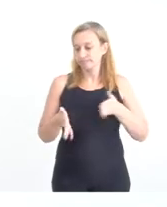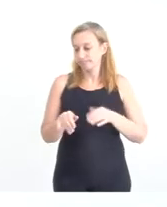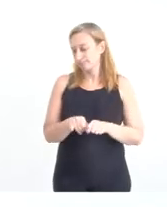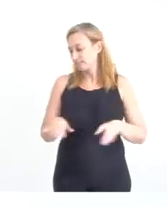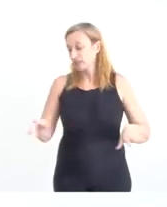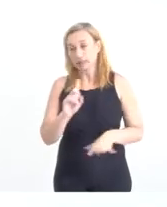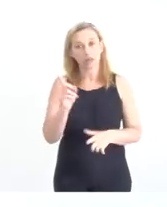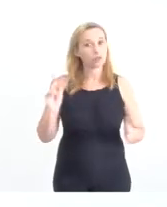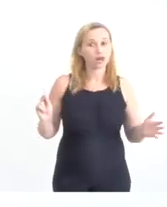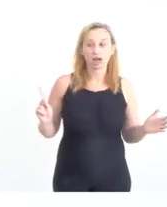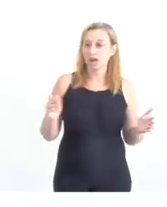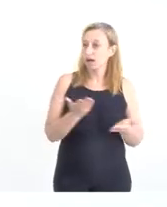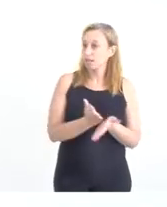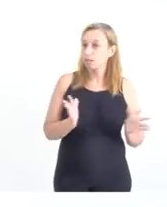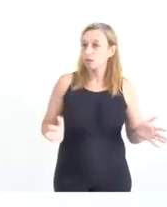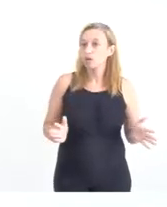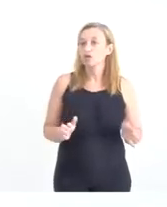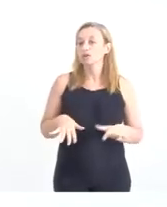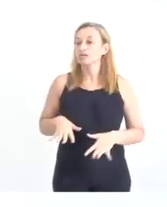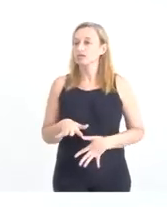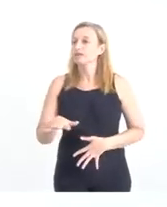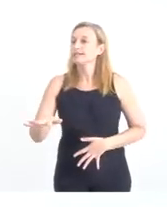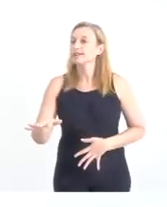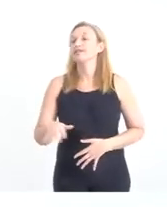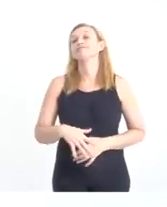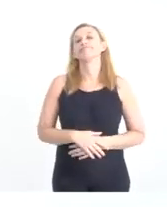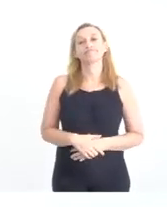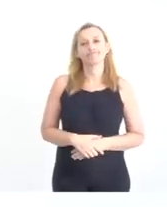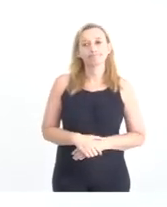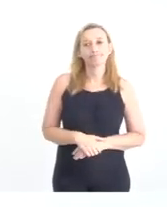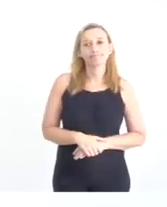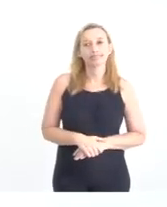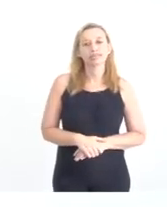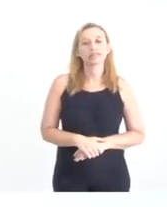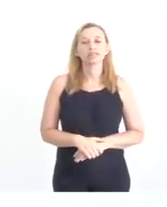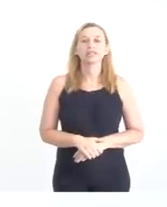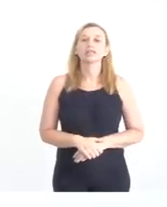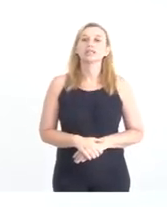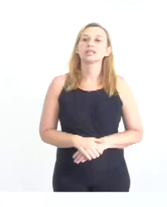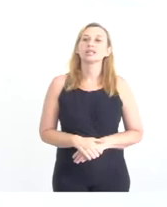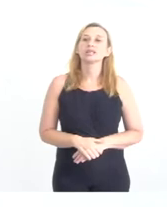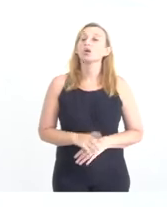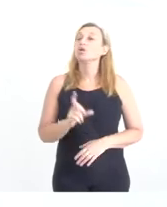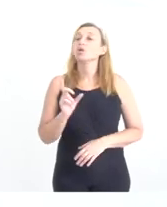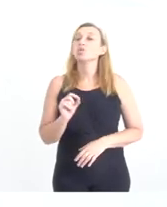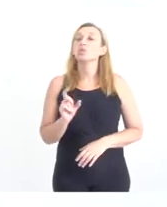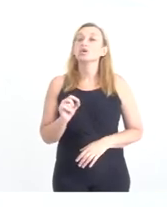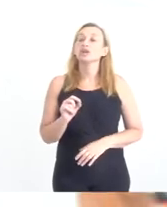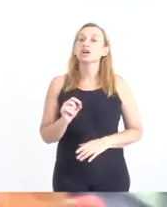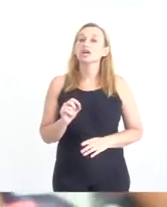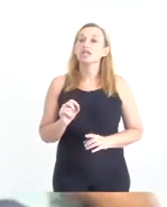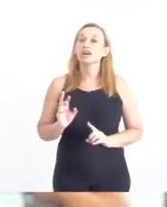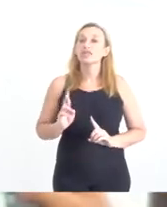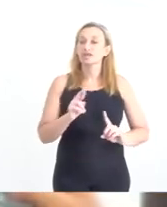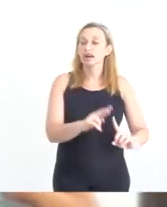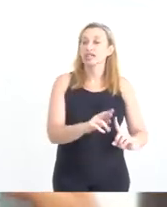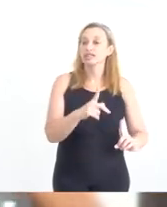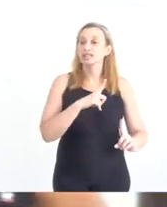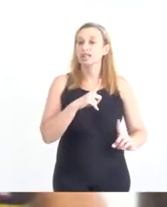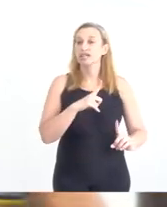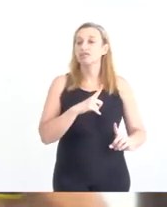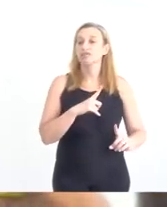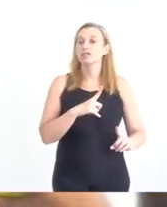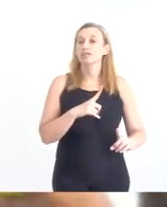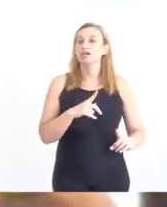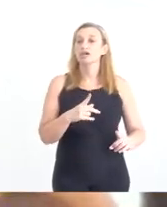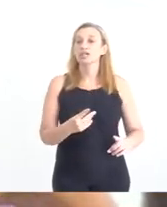que ainda não acabou Os territórios periféricos território de favela nas áreas populares o que sobressaiu não foi a presença do